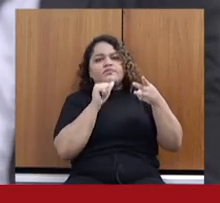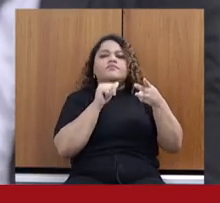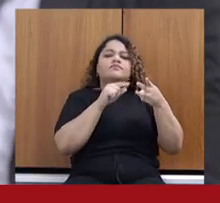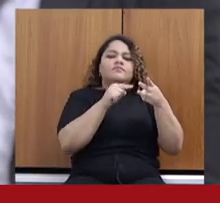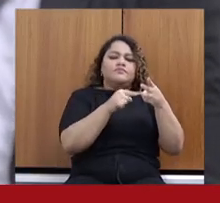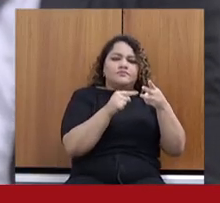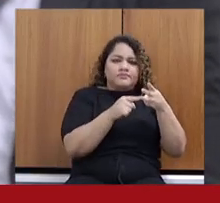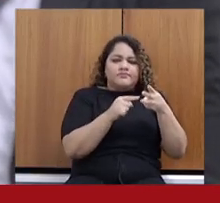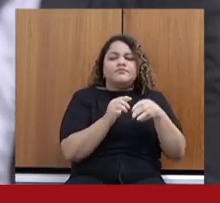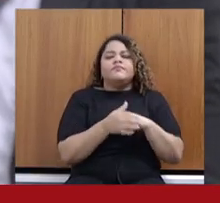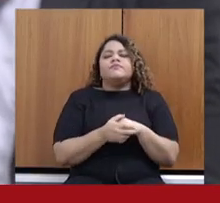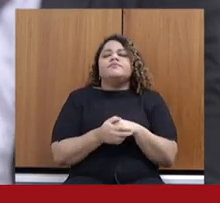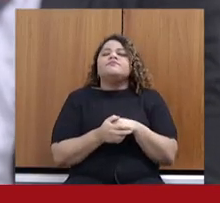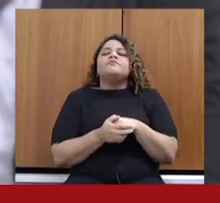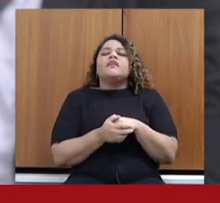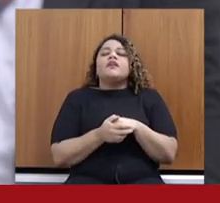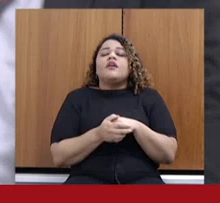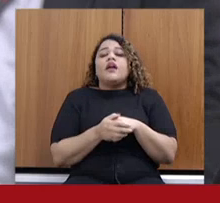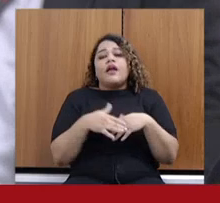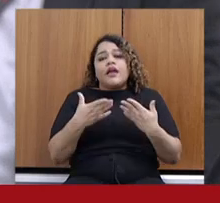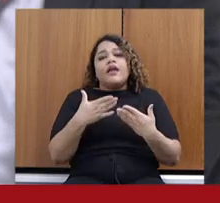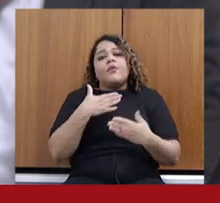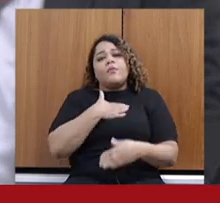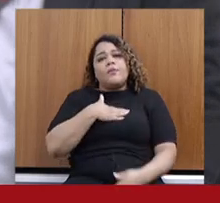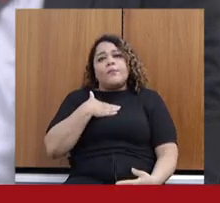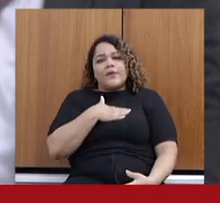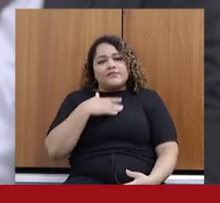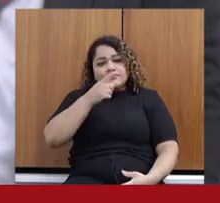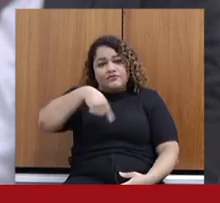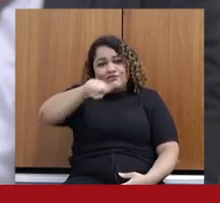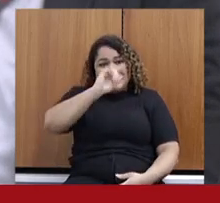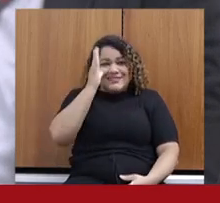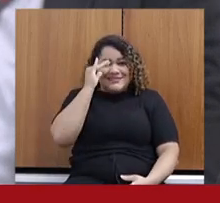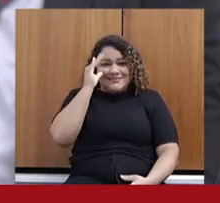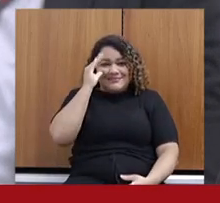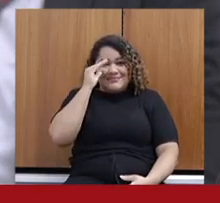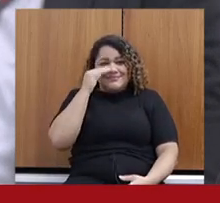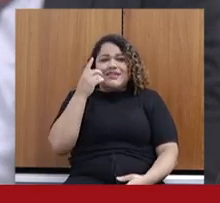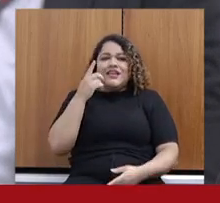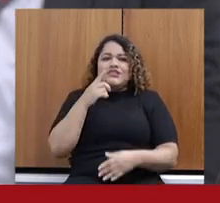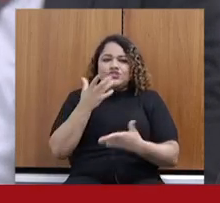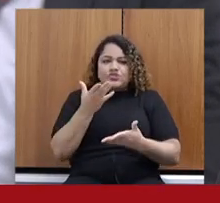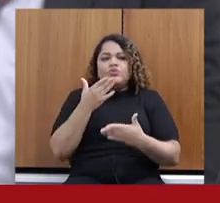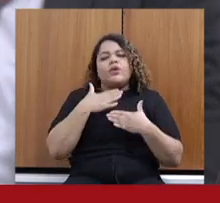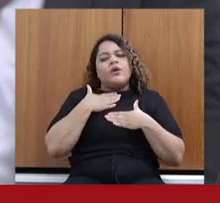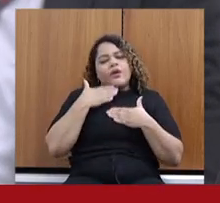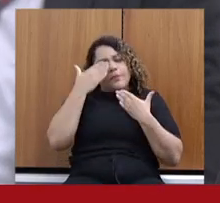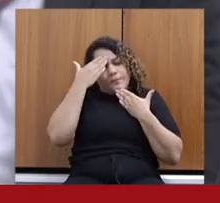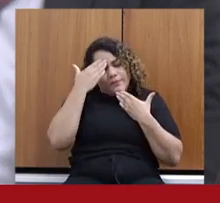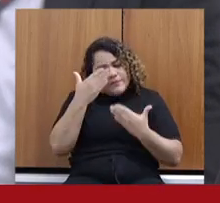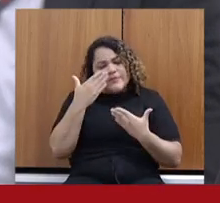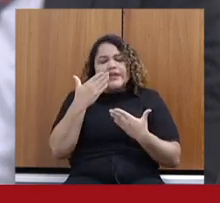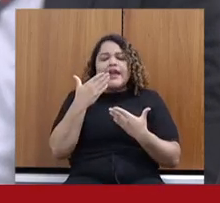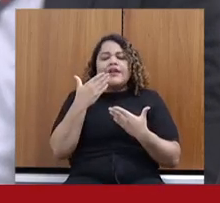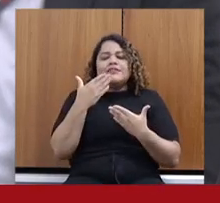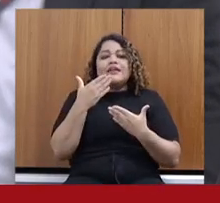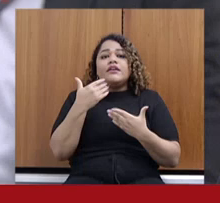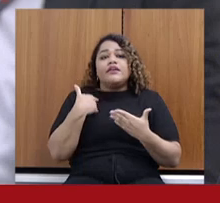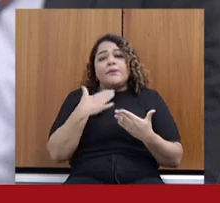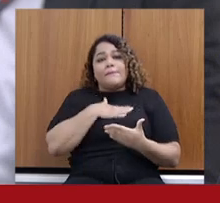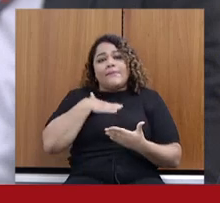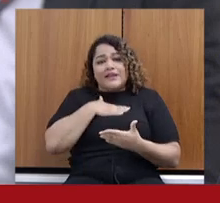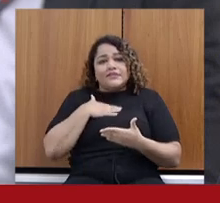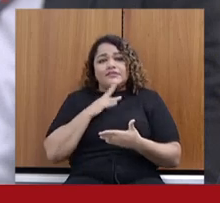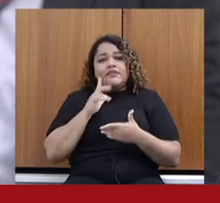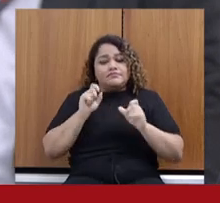É um prazer, mais uma vez, para todos nós do Governo do Estado, estar aqui na Assembleia Fiscaliza, tendo a oportunidade de dar